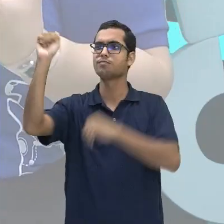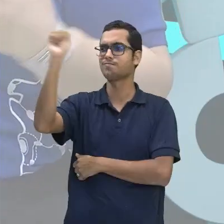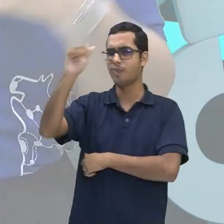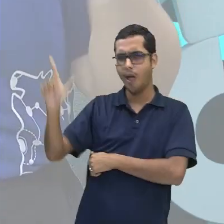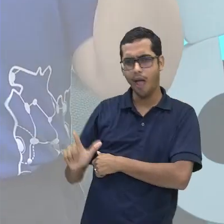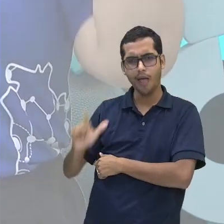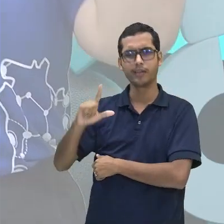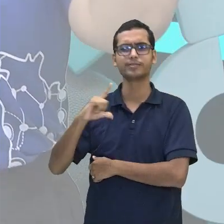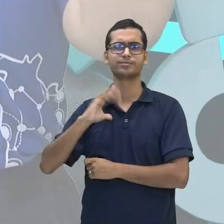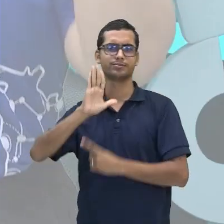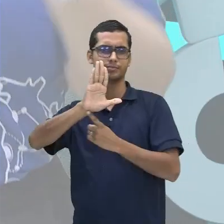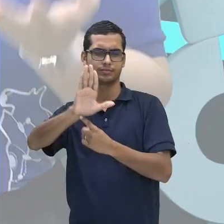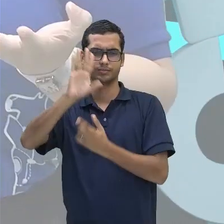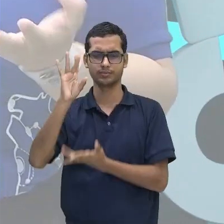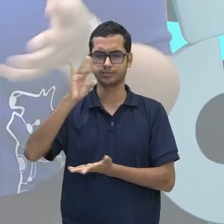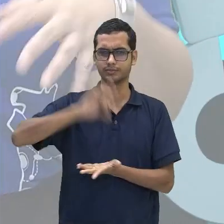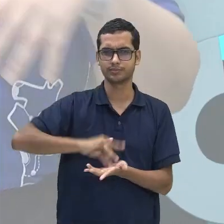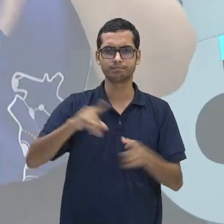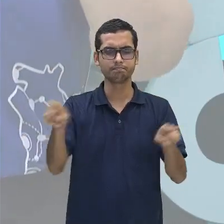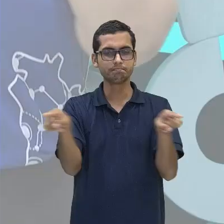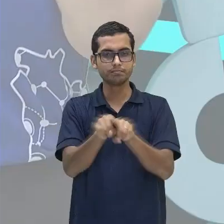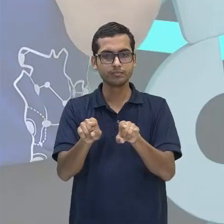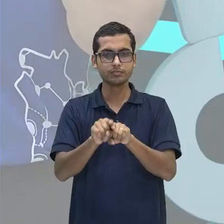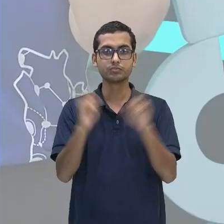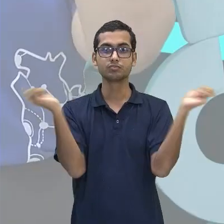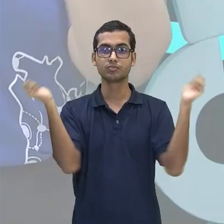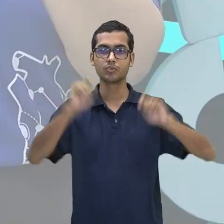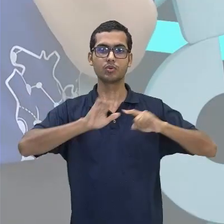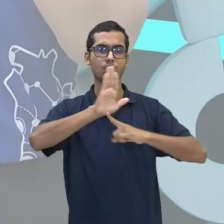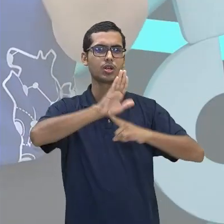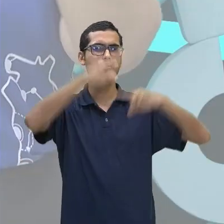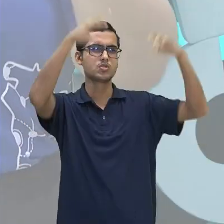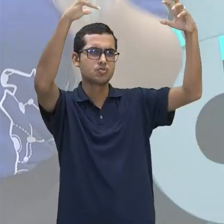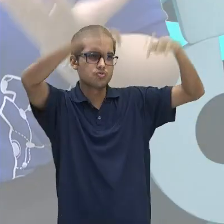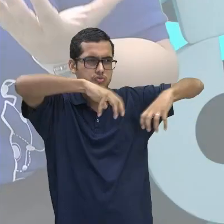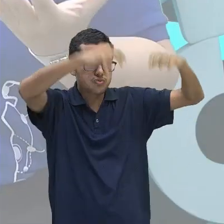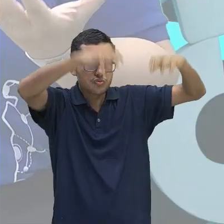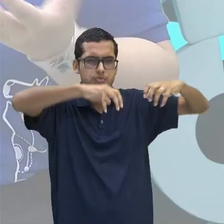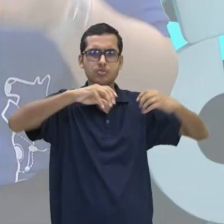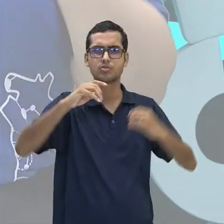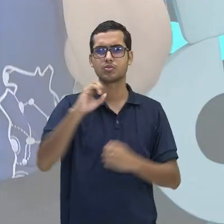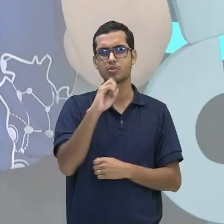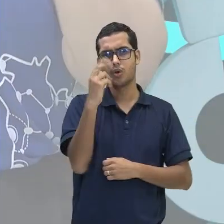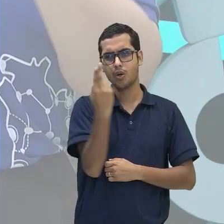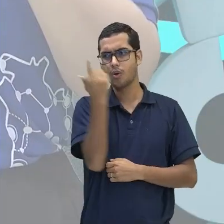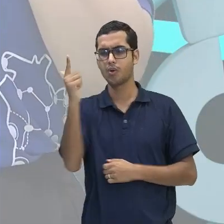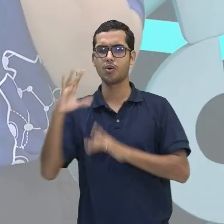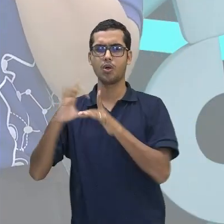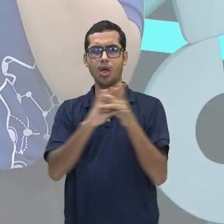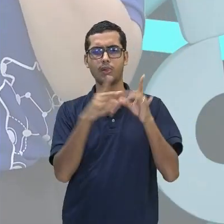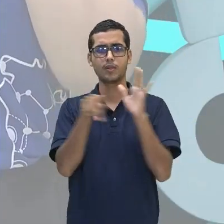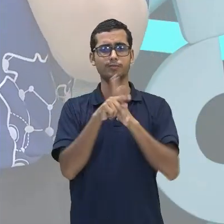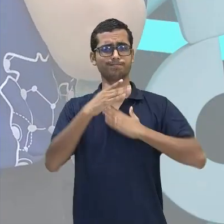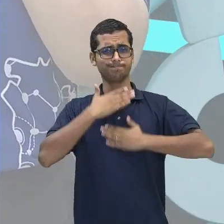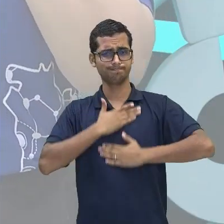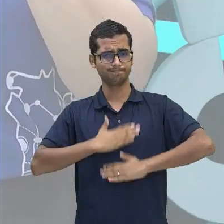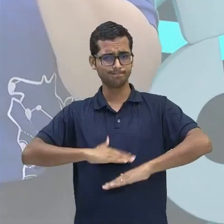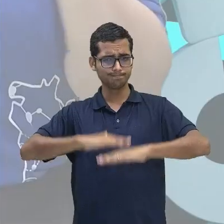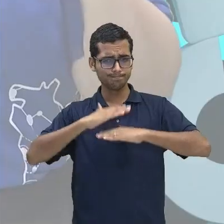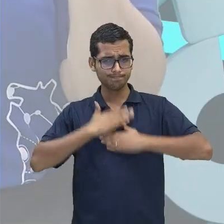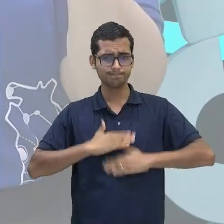pode significar, pode sugerir a chuva, mas também pode sugerir algo como calmaria, algo como a presença